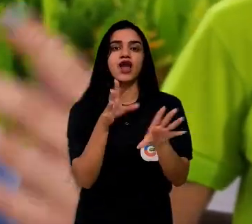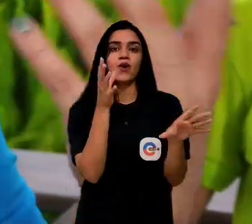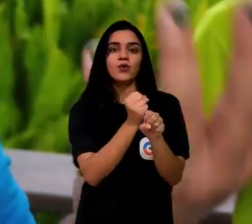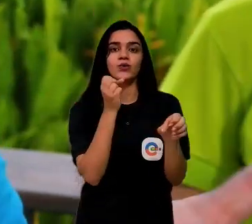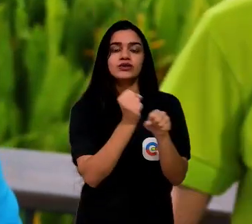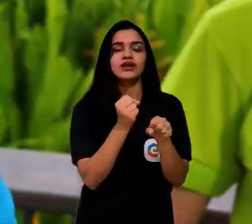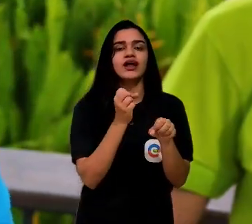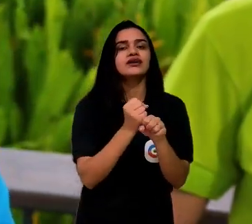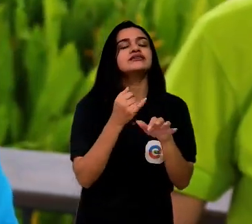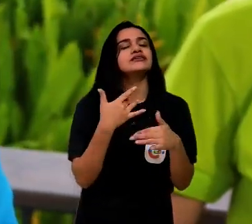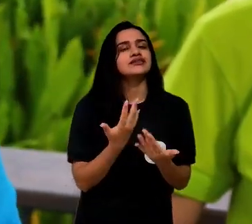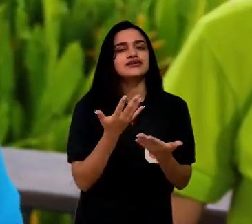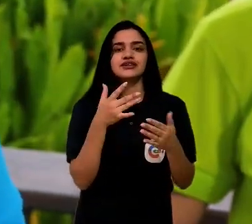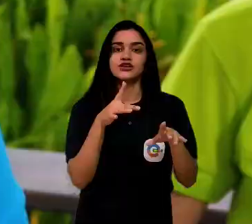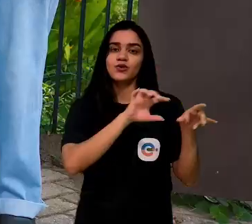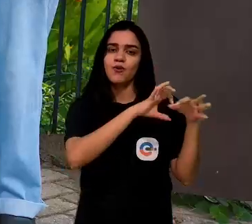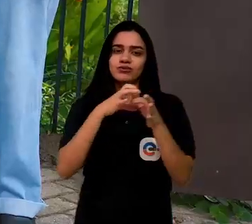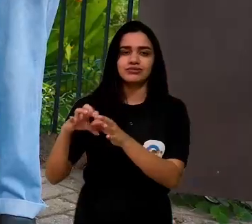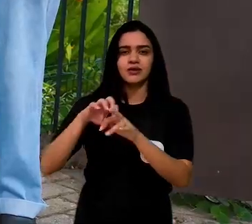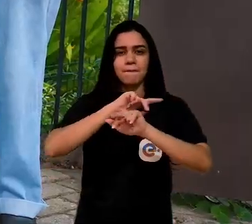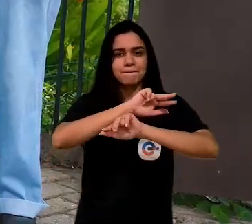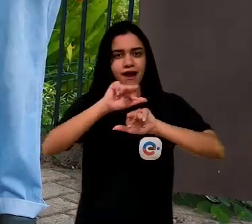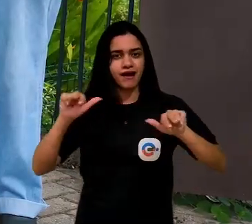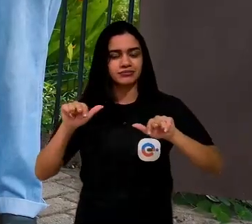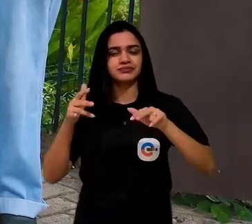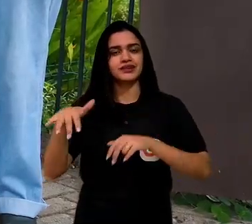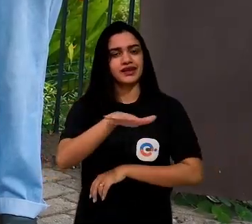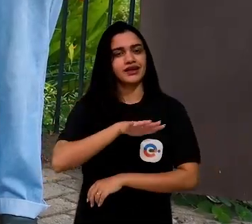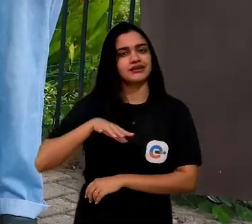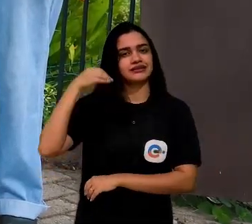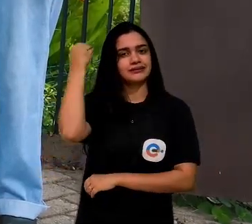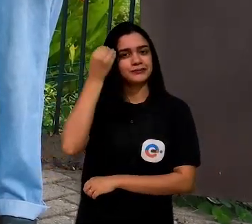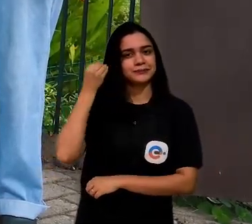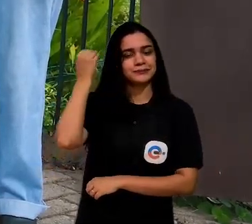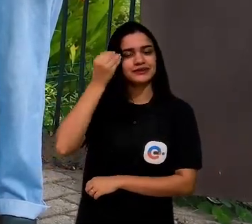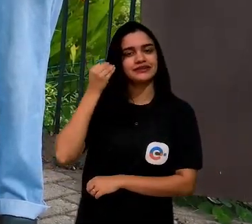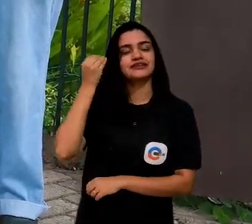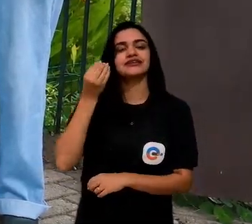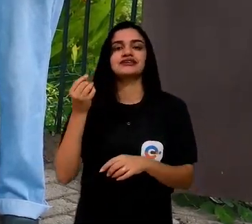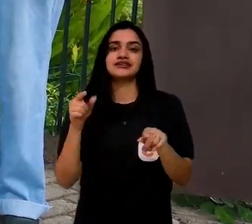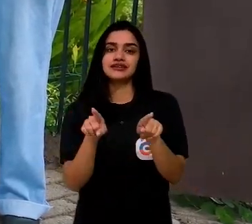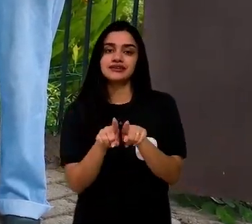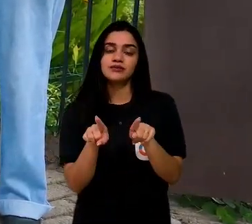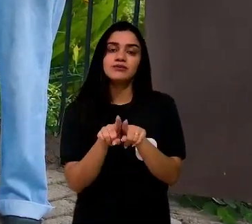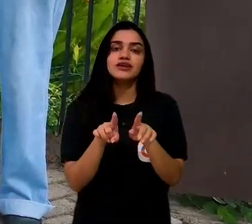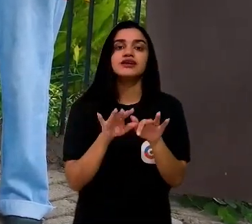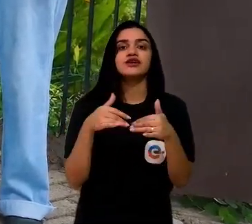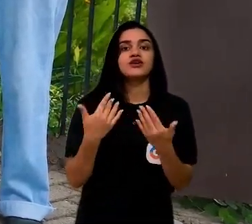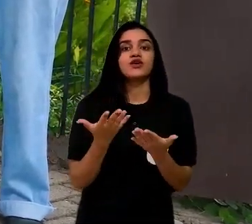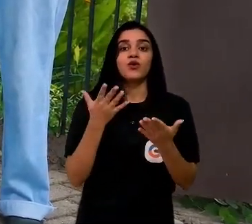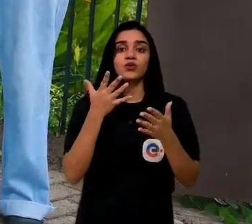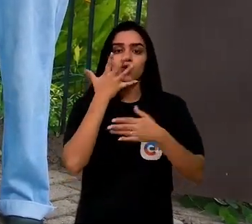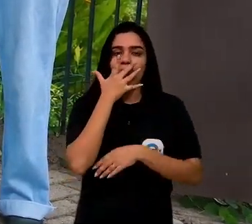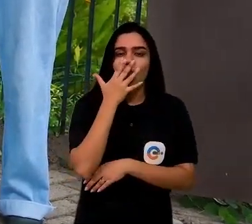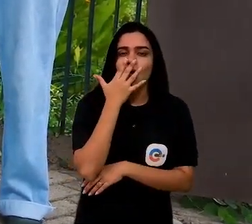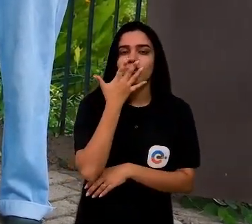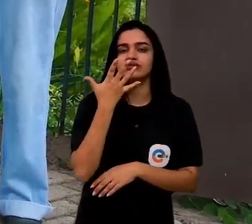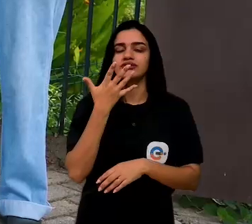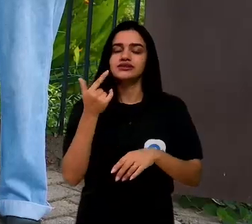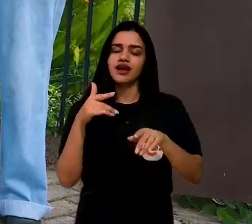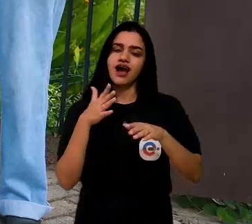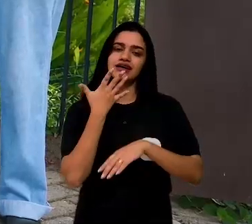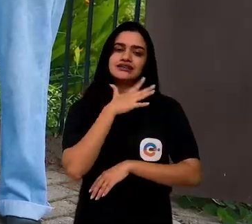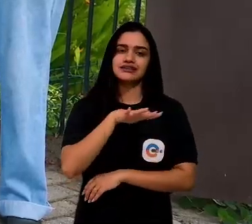em contextos diversos. Campo de experiência, traços, sons, cores e formas, as